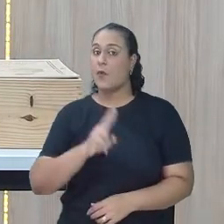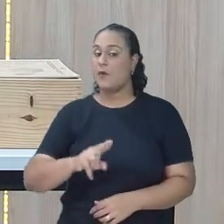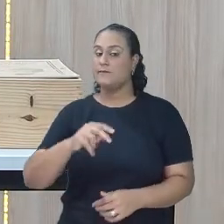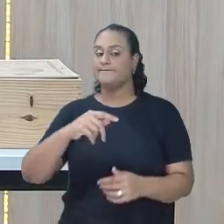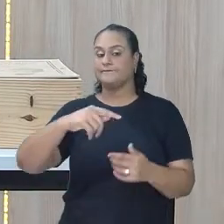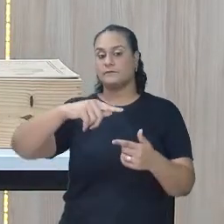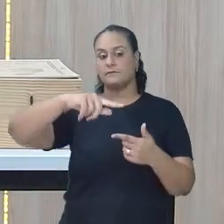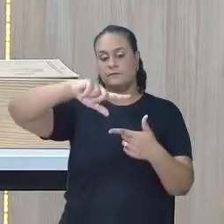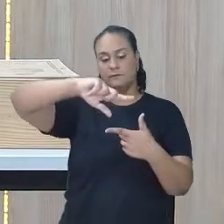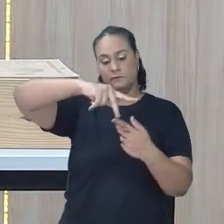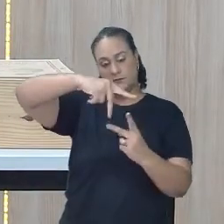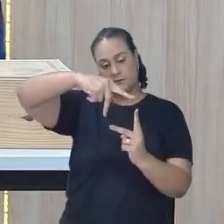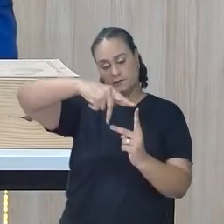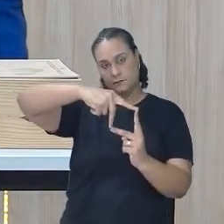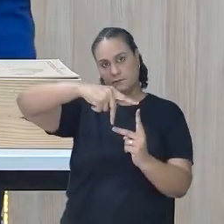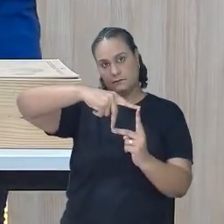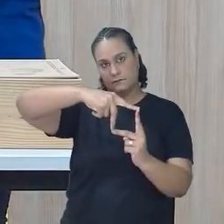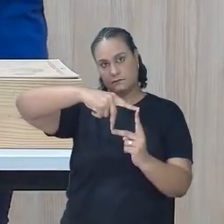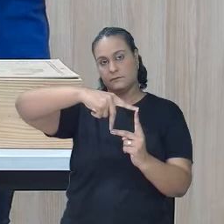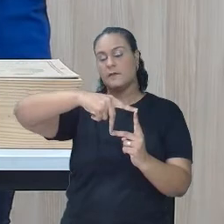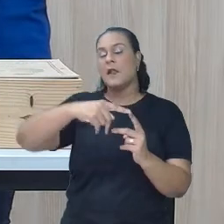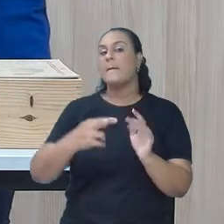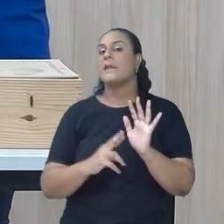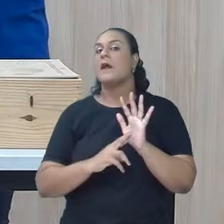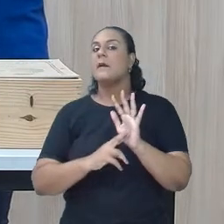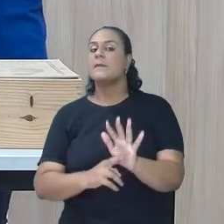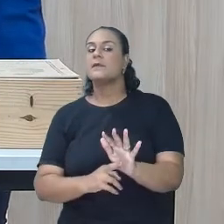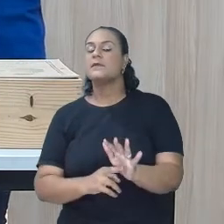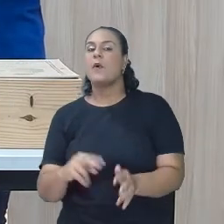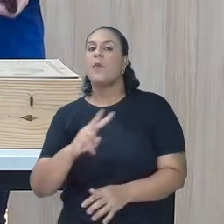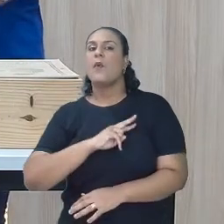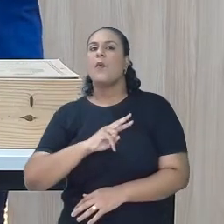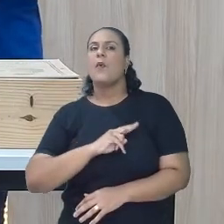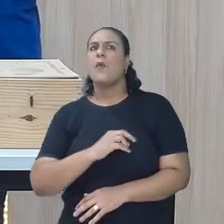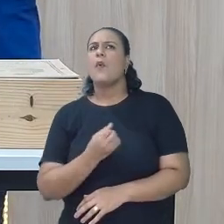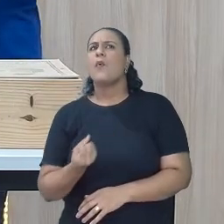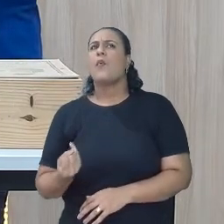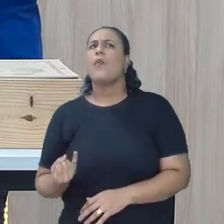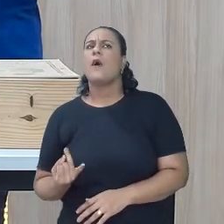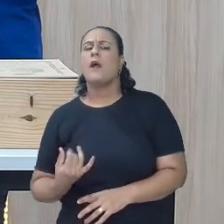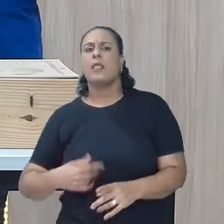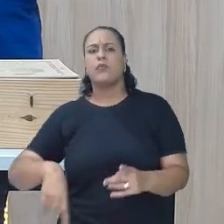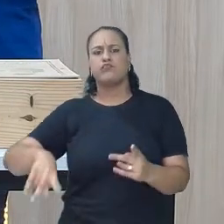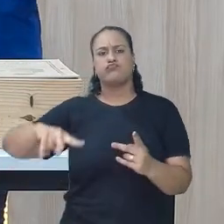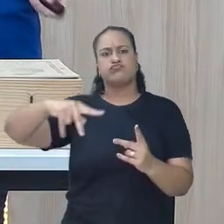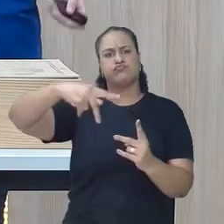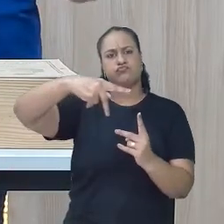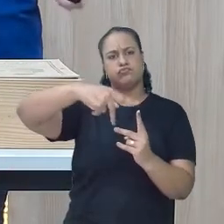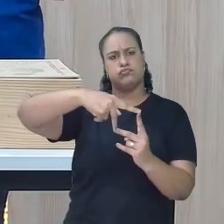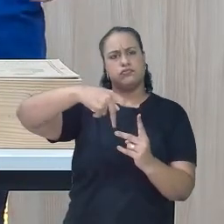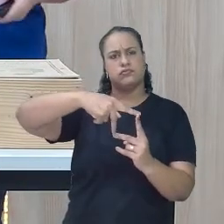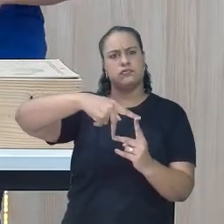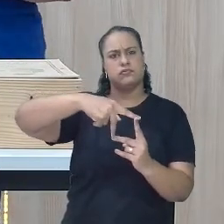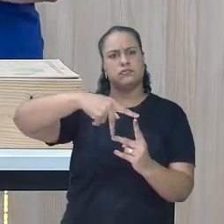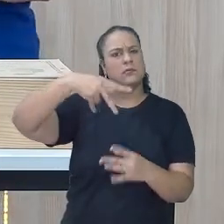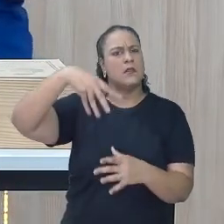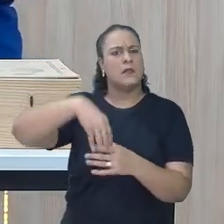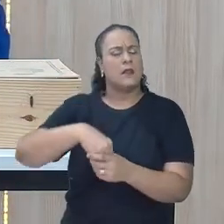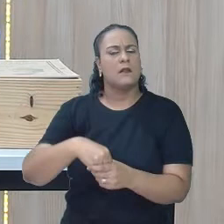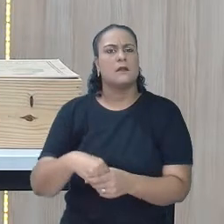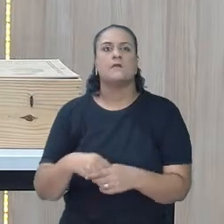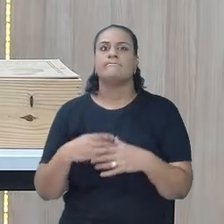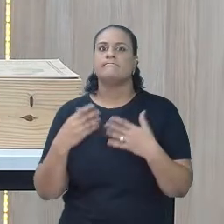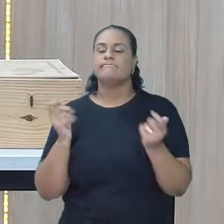pequenininho para representar uma unidade de volume. E a gente perguntou, quantos cubinhos cabem ali dentro? O raciocínio foi o mesmo. Pegamos